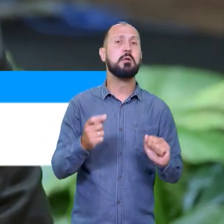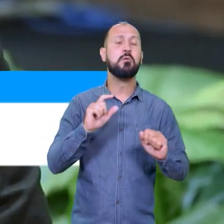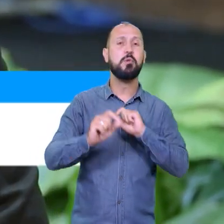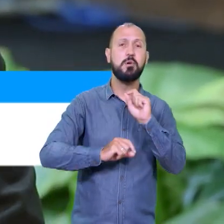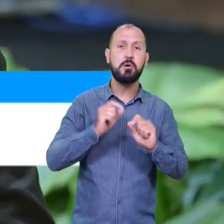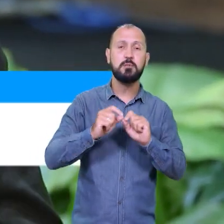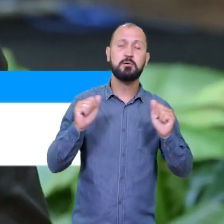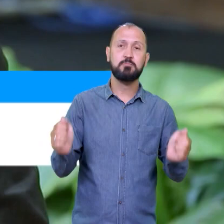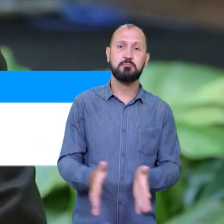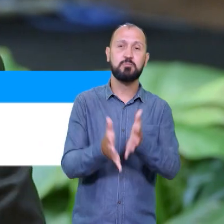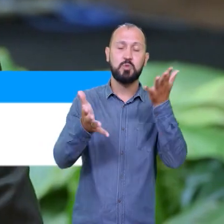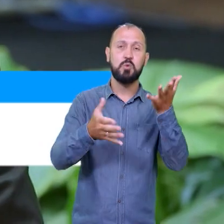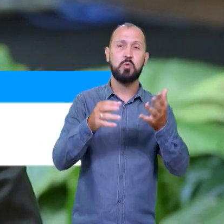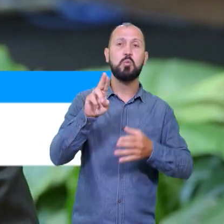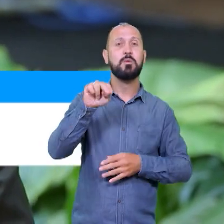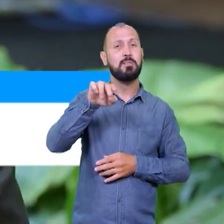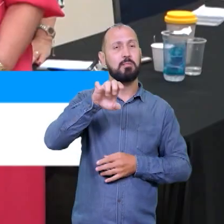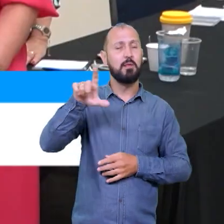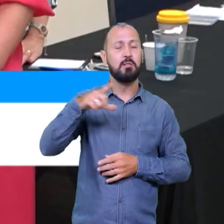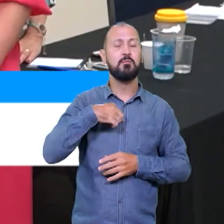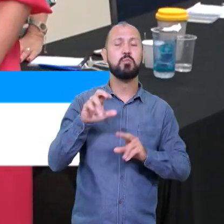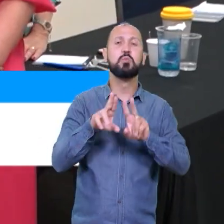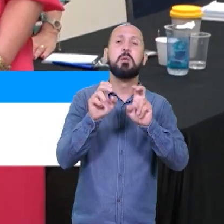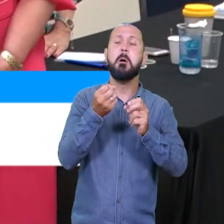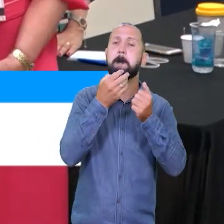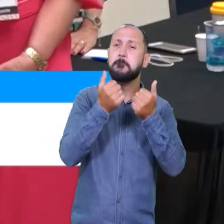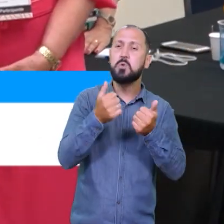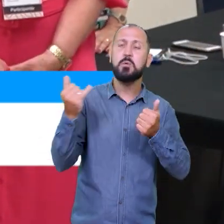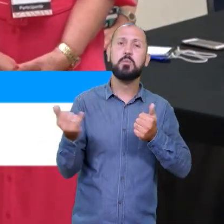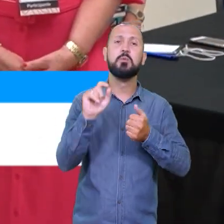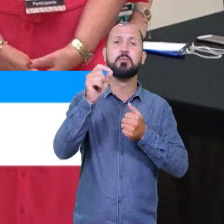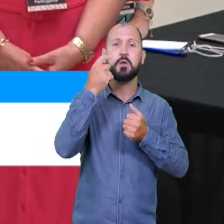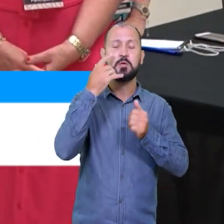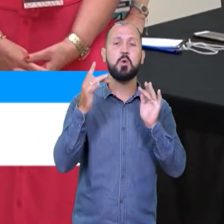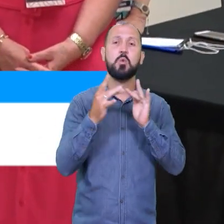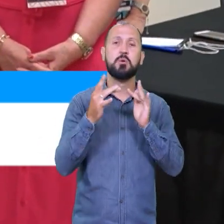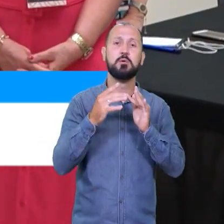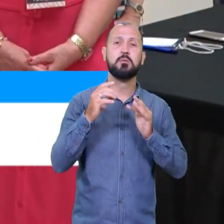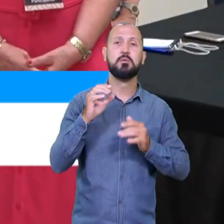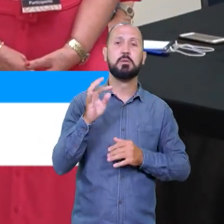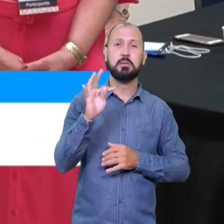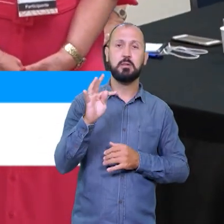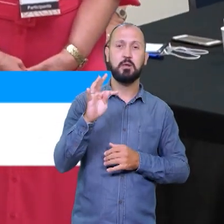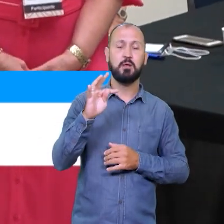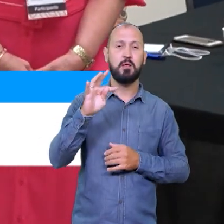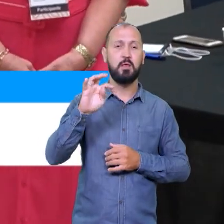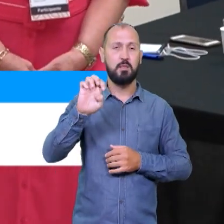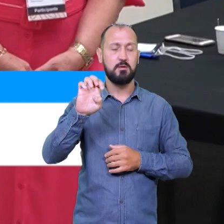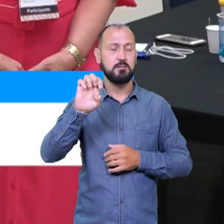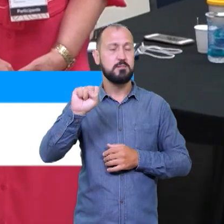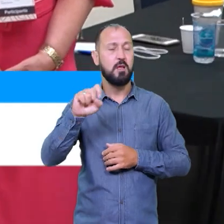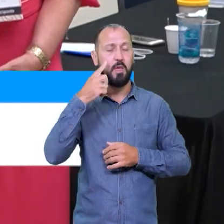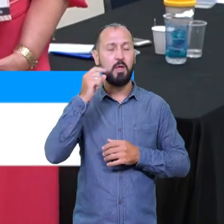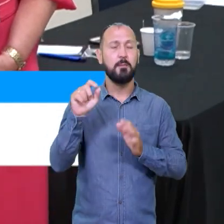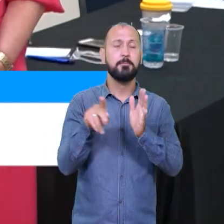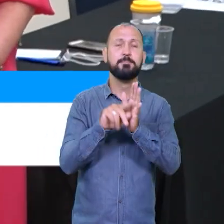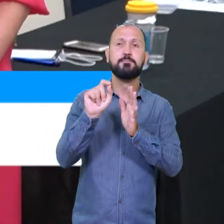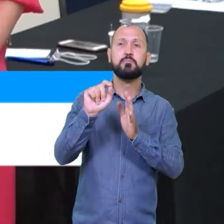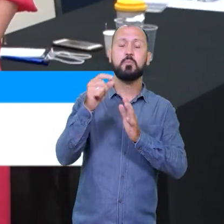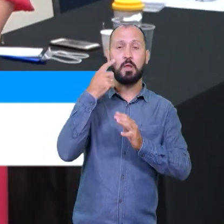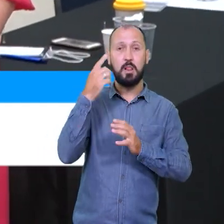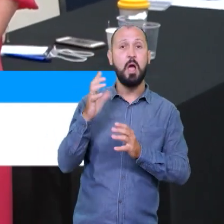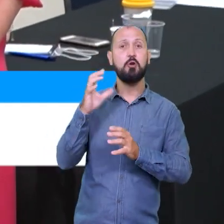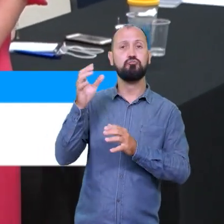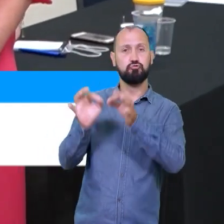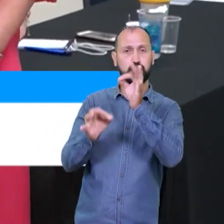dever cumprido pela nossa gloriosa UNALI. E nós tivemos pautas importantes como o acesso ao TSE, ao Supremo